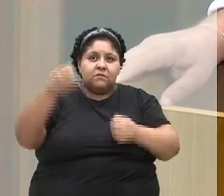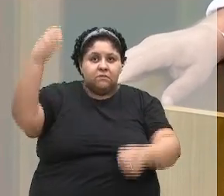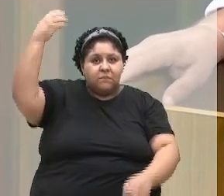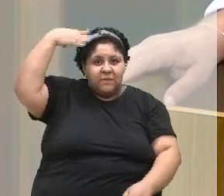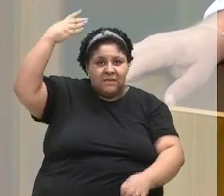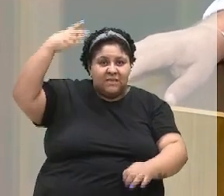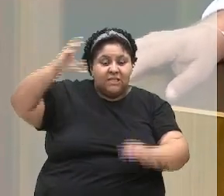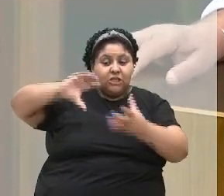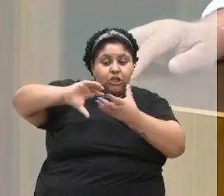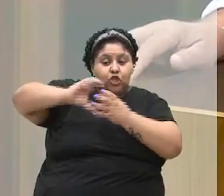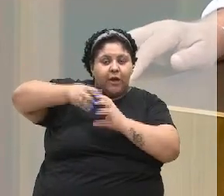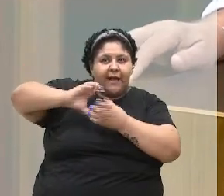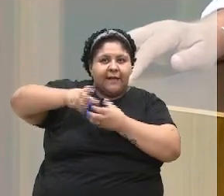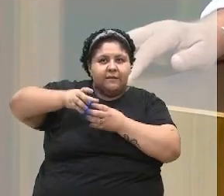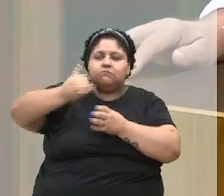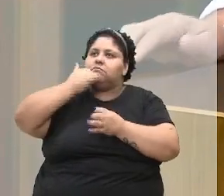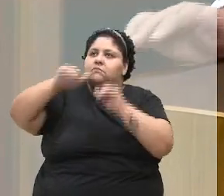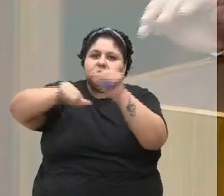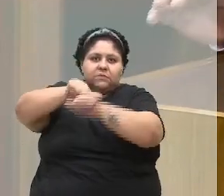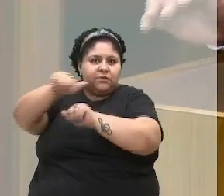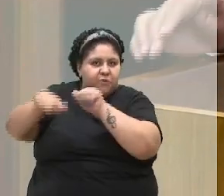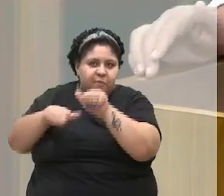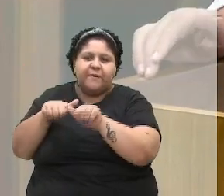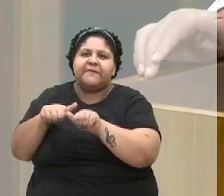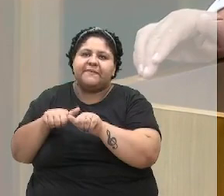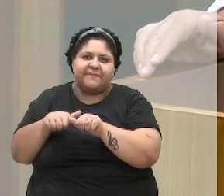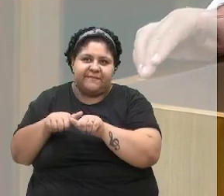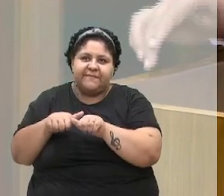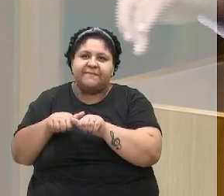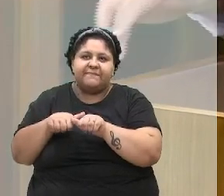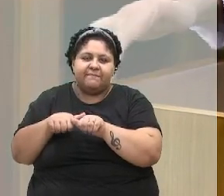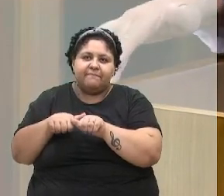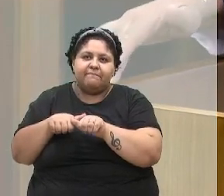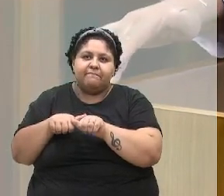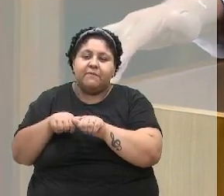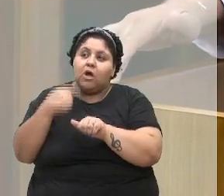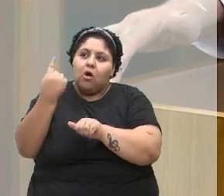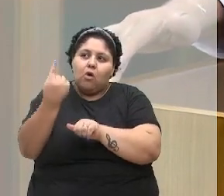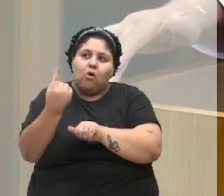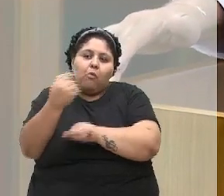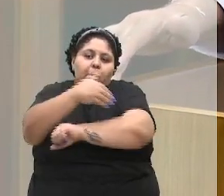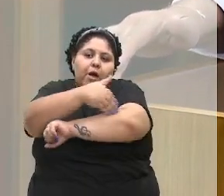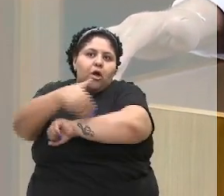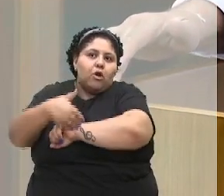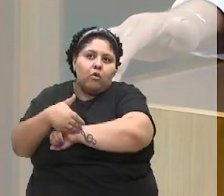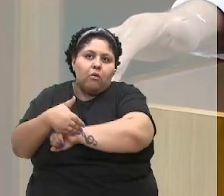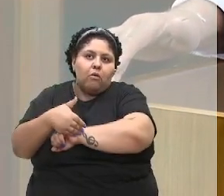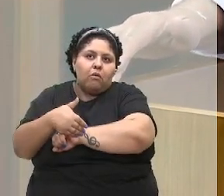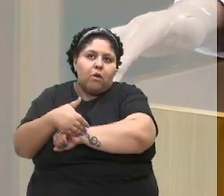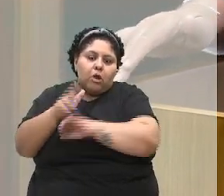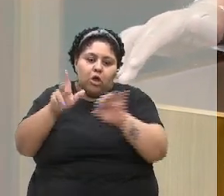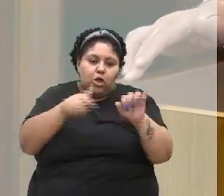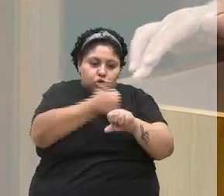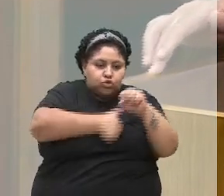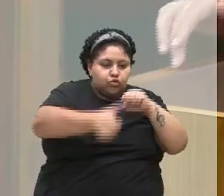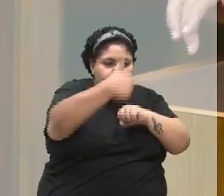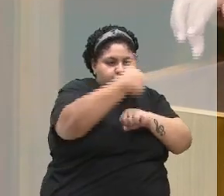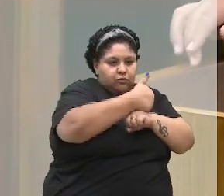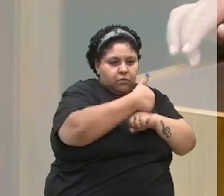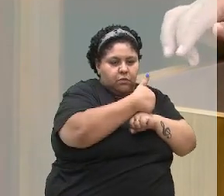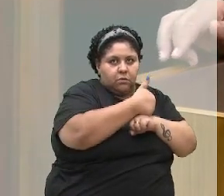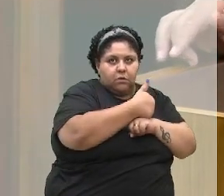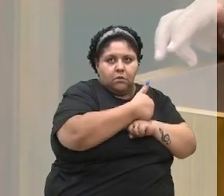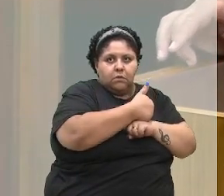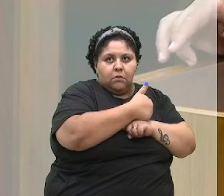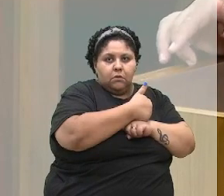trocadas, principalmente, não era para trocar todas as lâmpadas, se não desse para trocar. Uma lâmpada trocava lá cada 3 lâmpadas trocasse